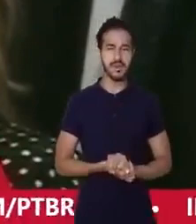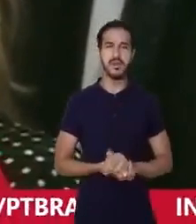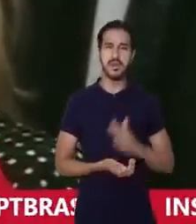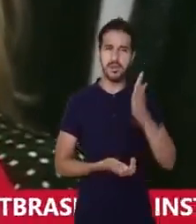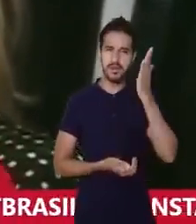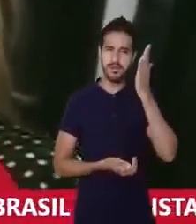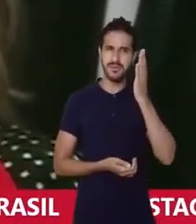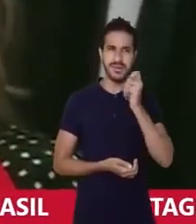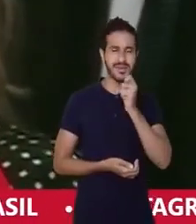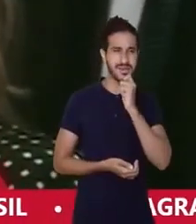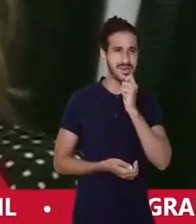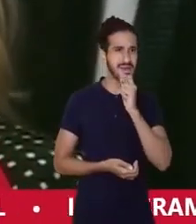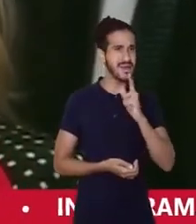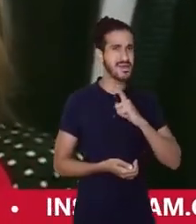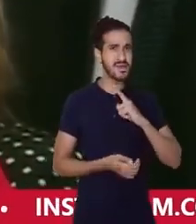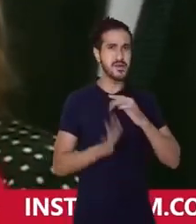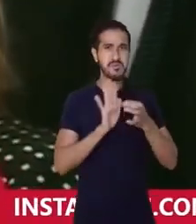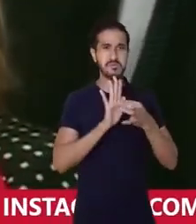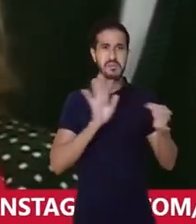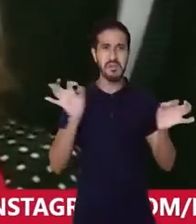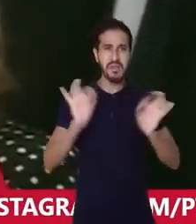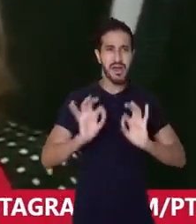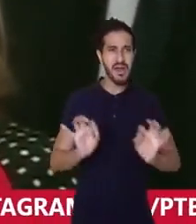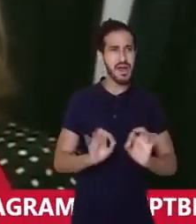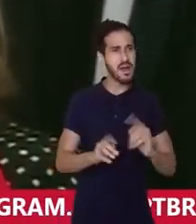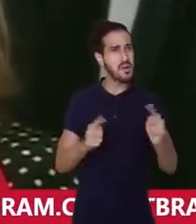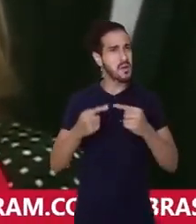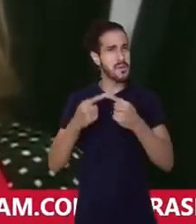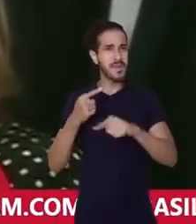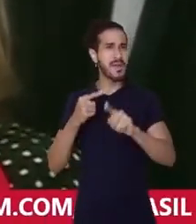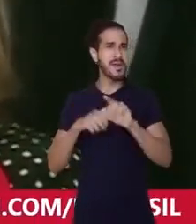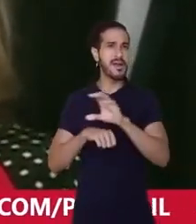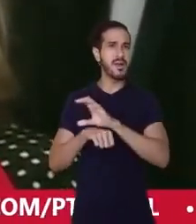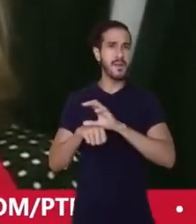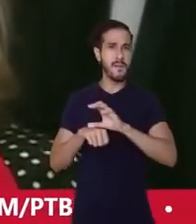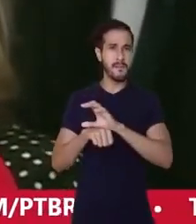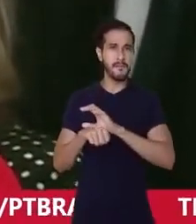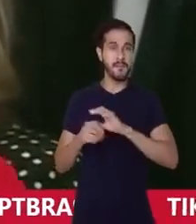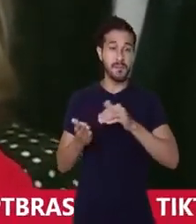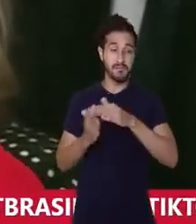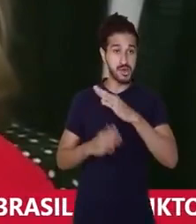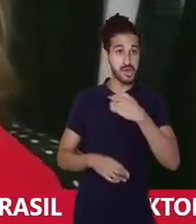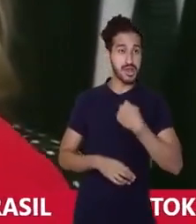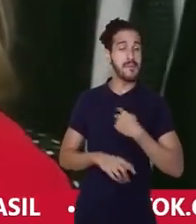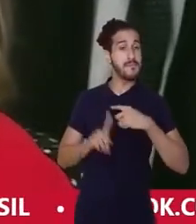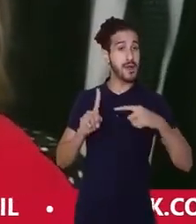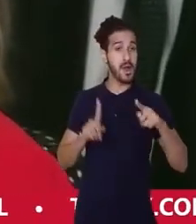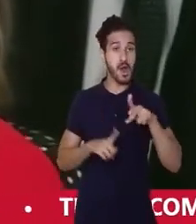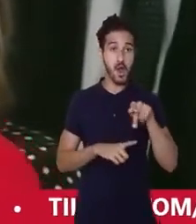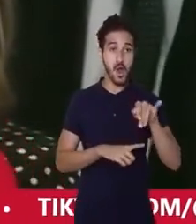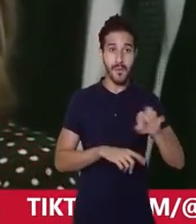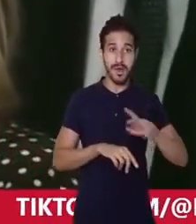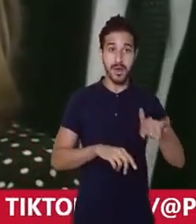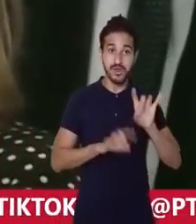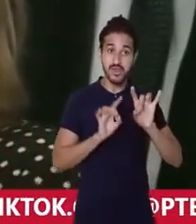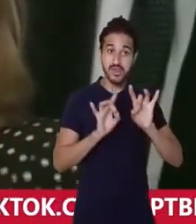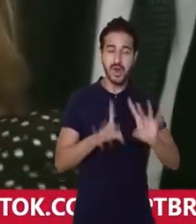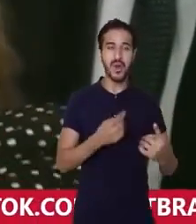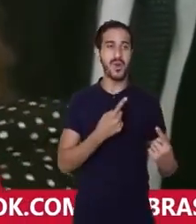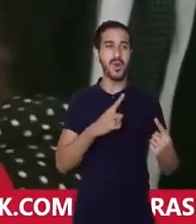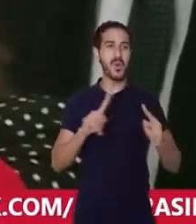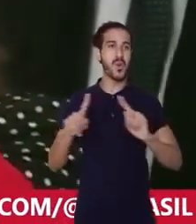que haja qualquer justificativa constitucional para este impeachment. Mas o golpe não foi